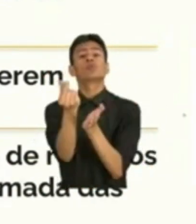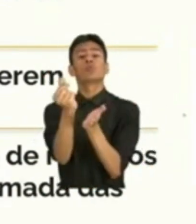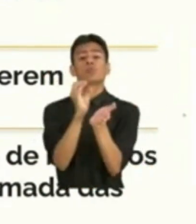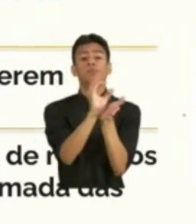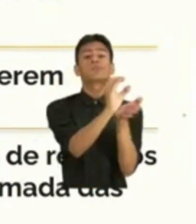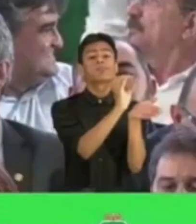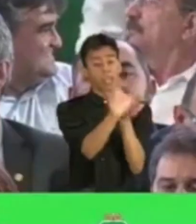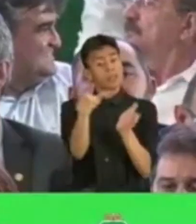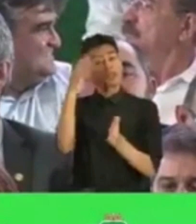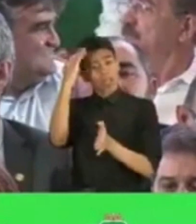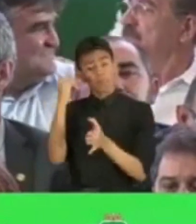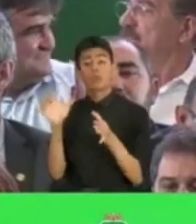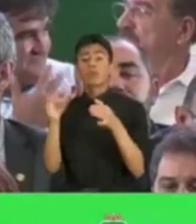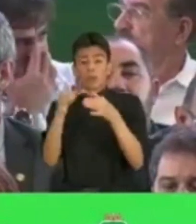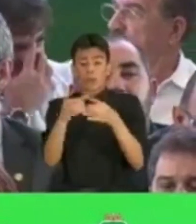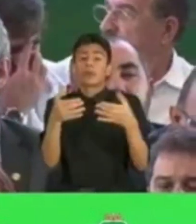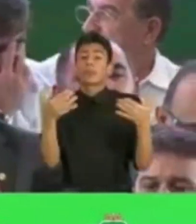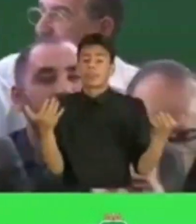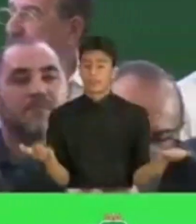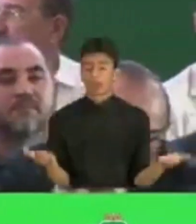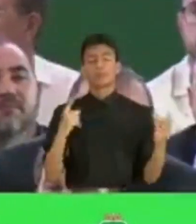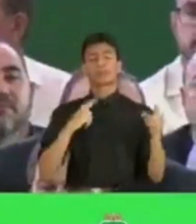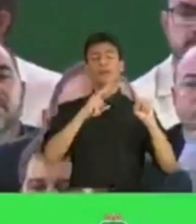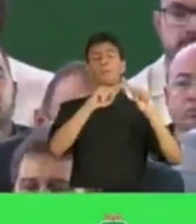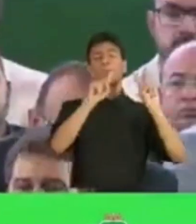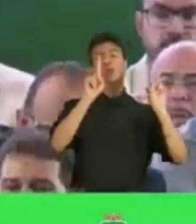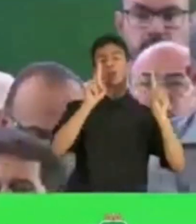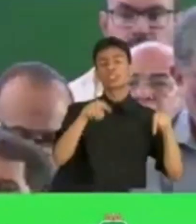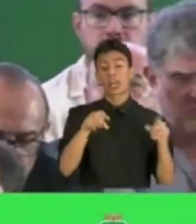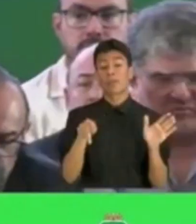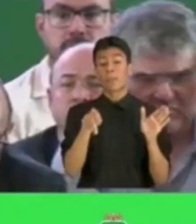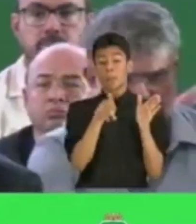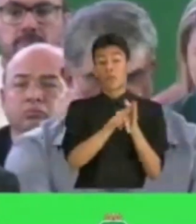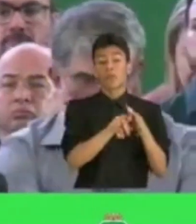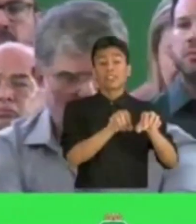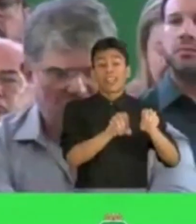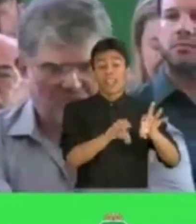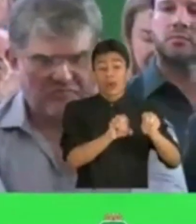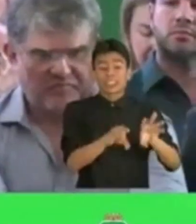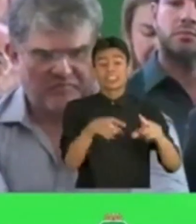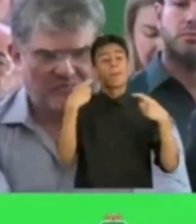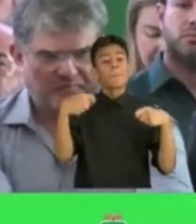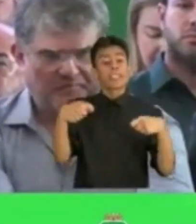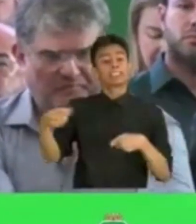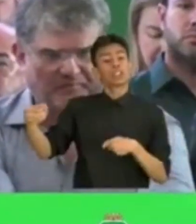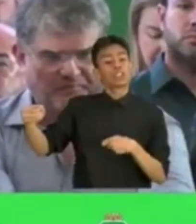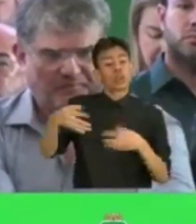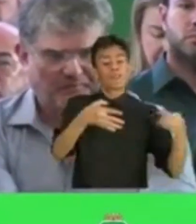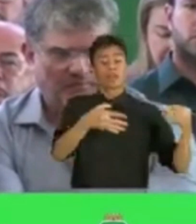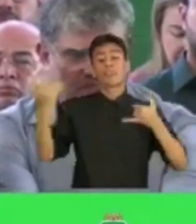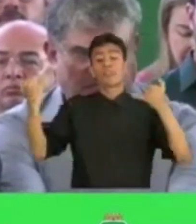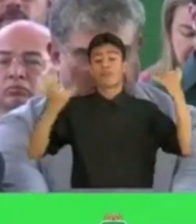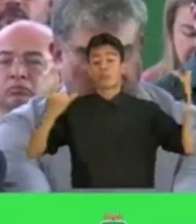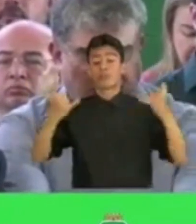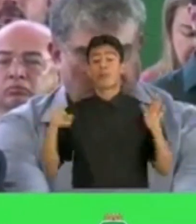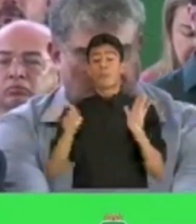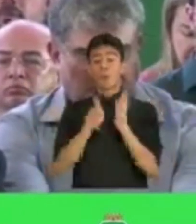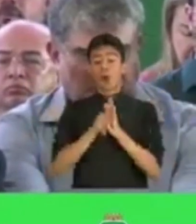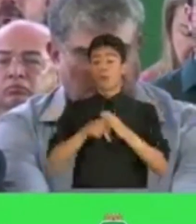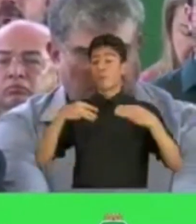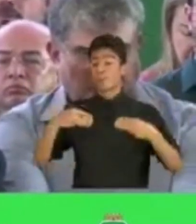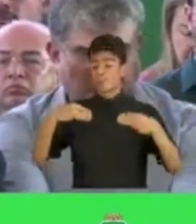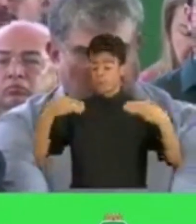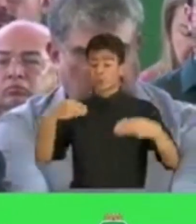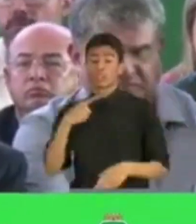obra atualmente. Então, todas as obras estão sendo atualizadas pelo Índice Nacional da Construção Civil